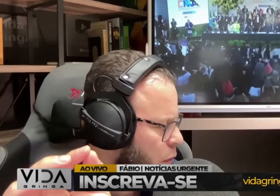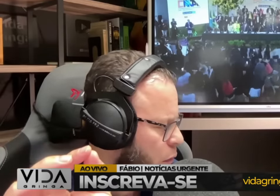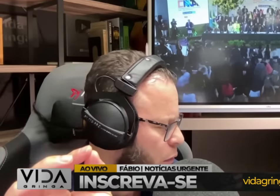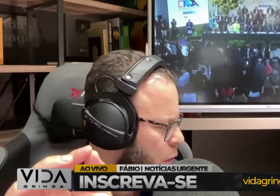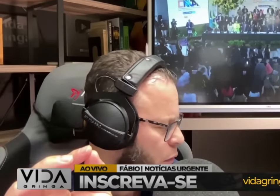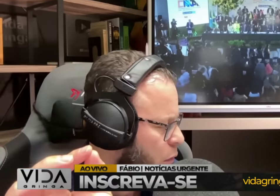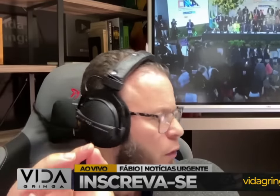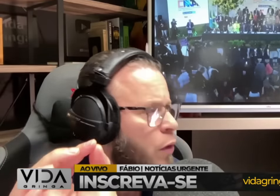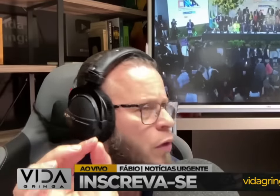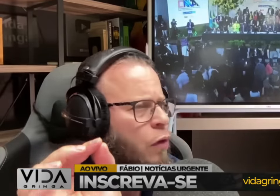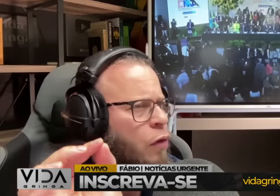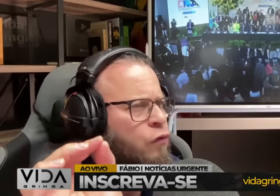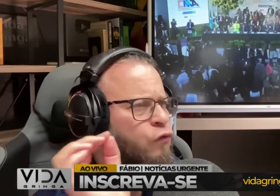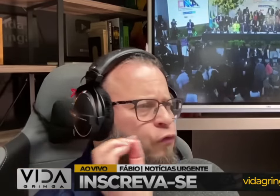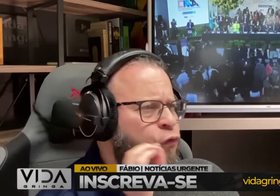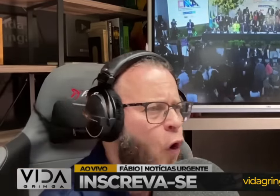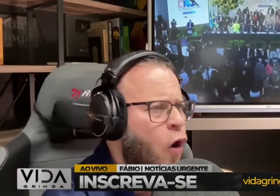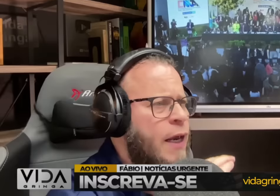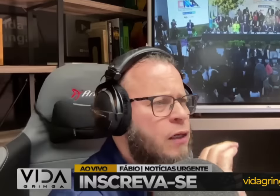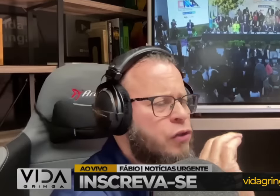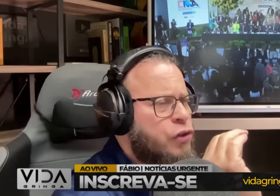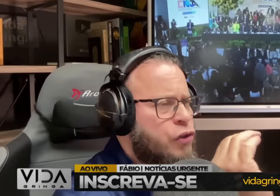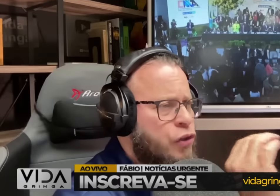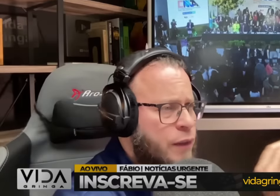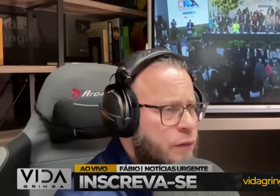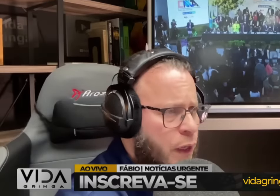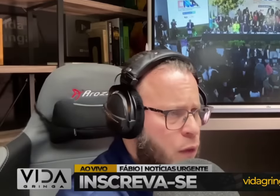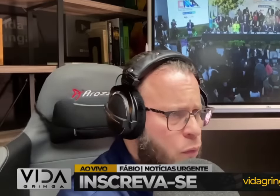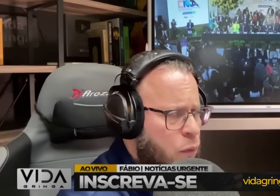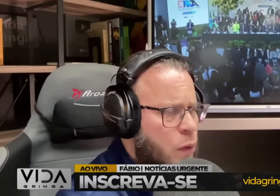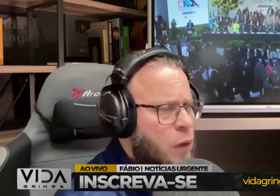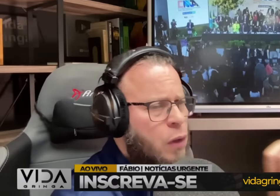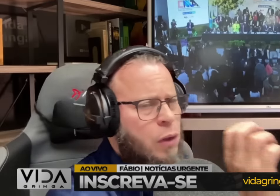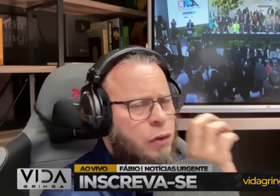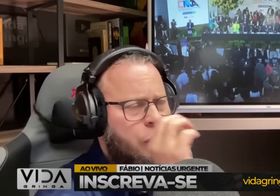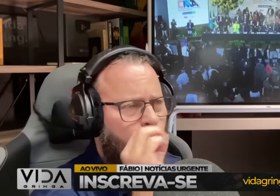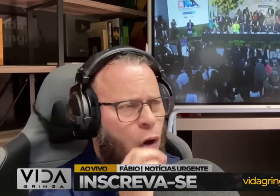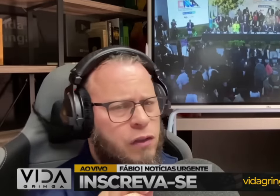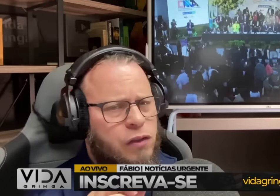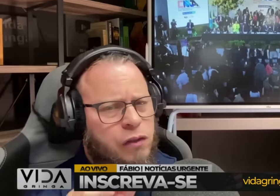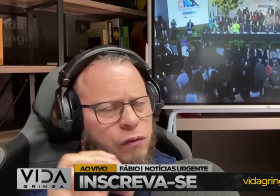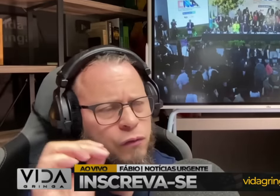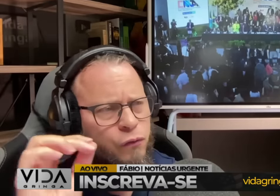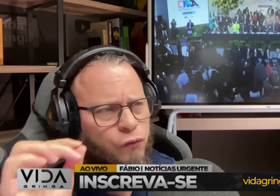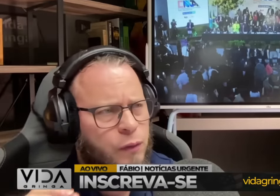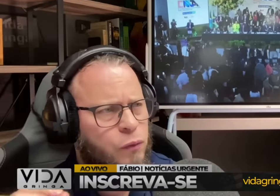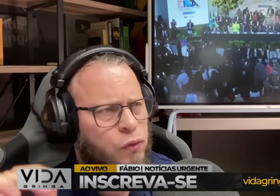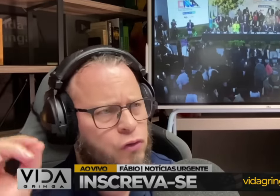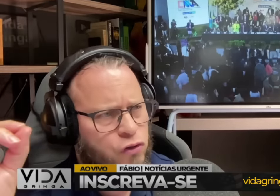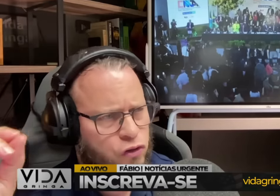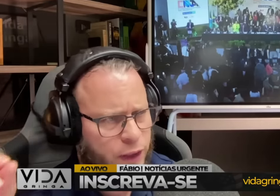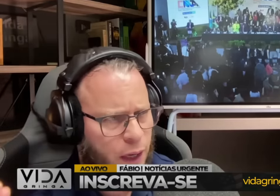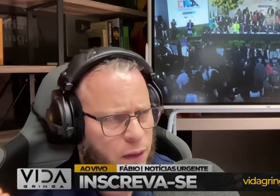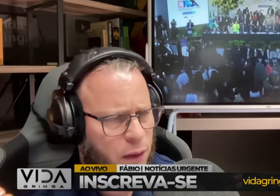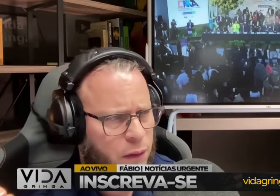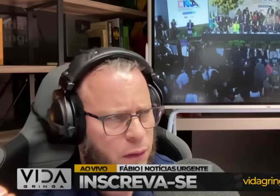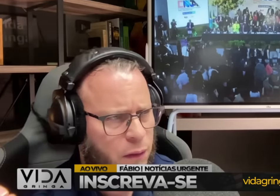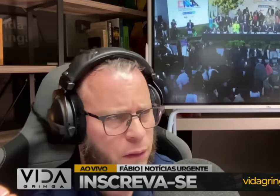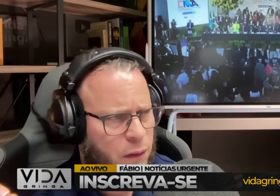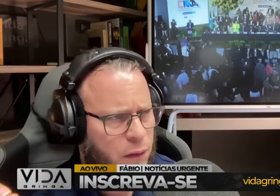Nós vamos chegar lá. Fora Xandão, nós vamos chegar